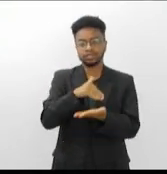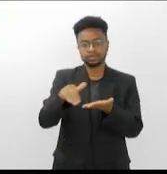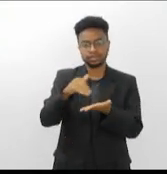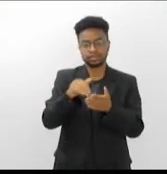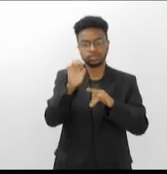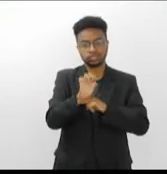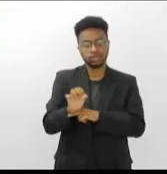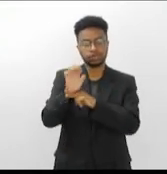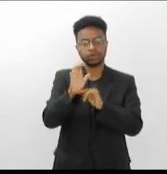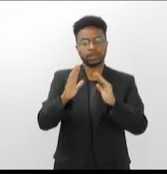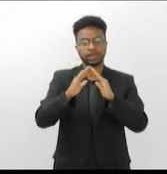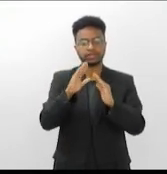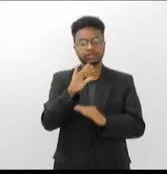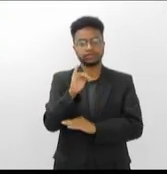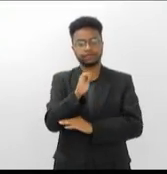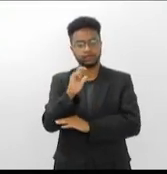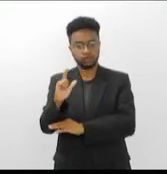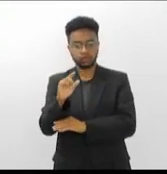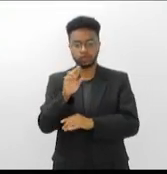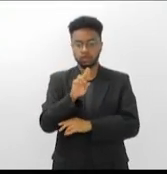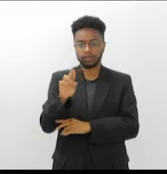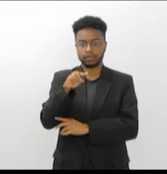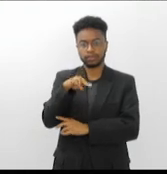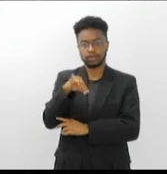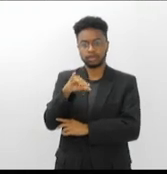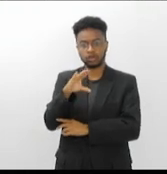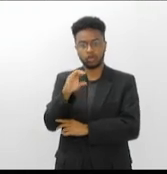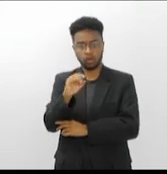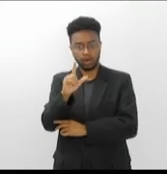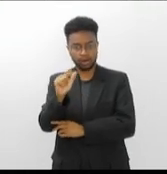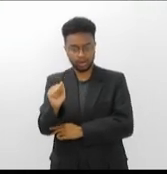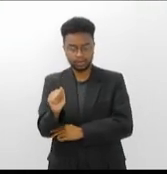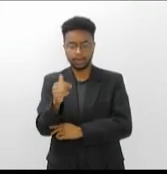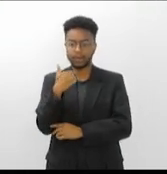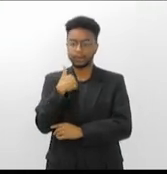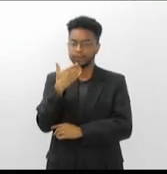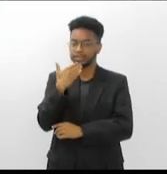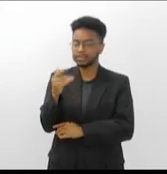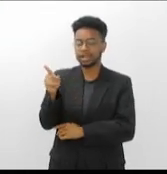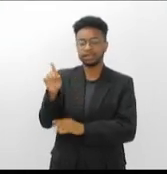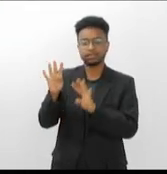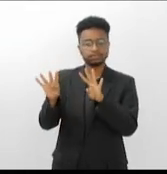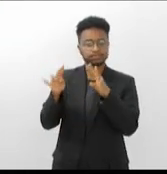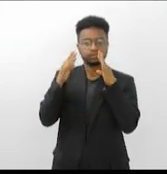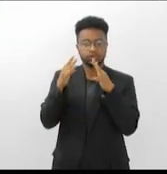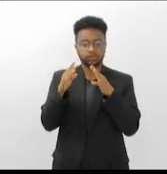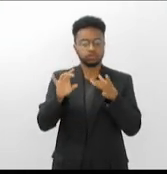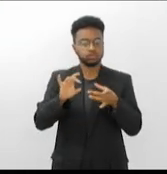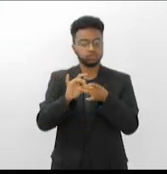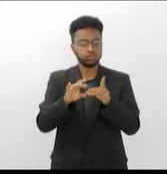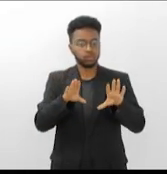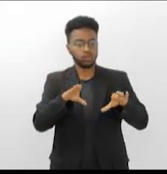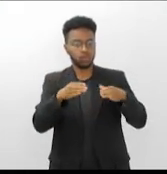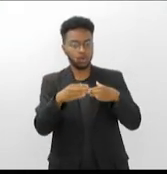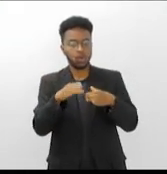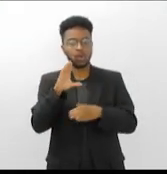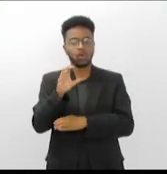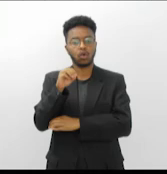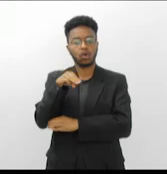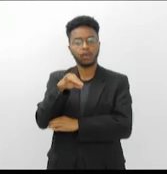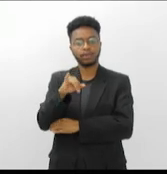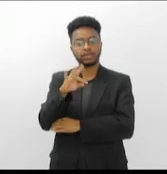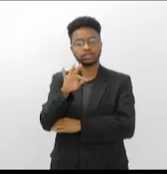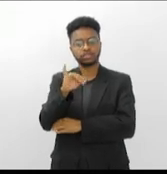da Casa Civil, doutor Nicola, que me atendesse com uma comitiva, deputado Valseasa, em